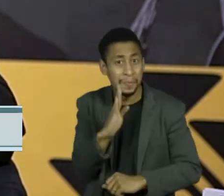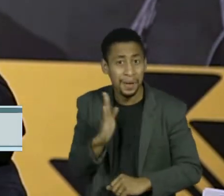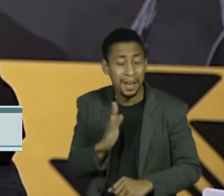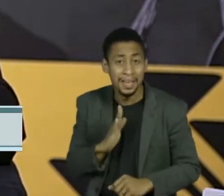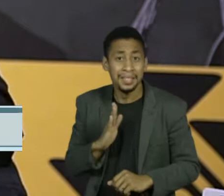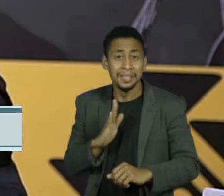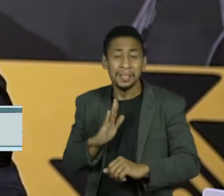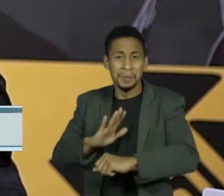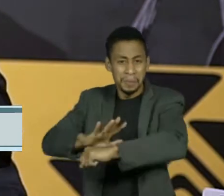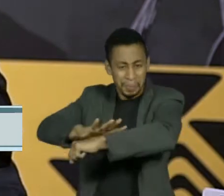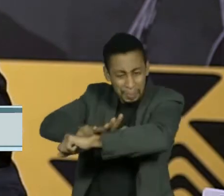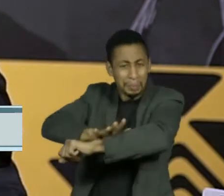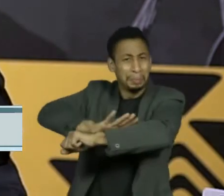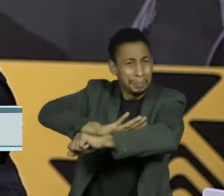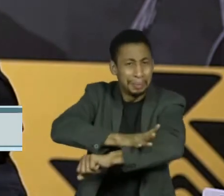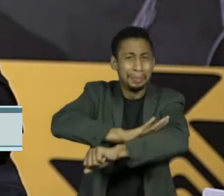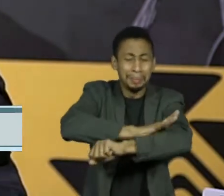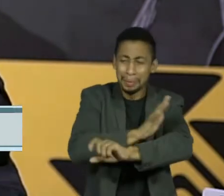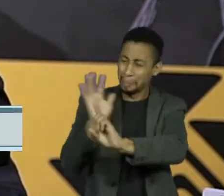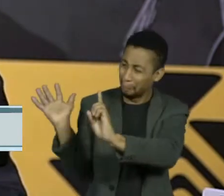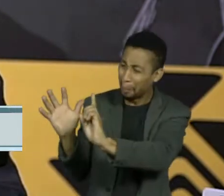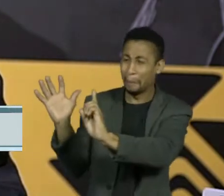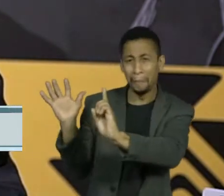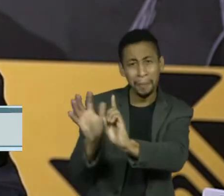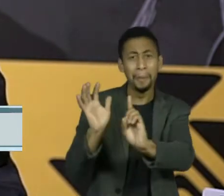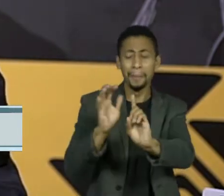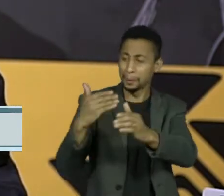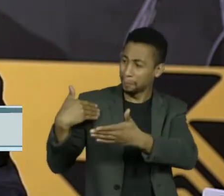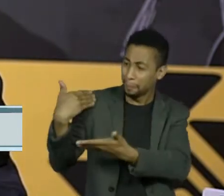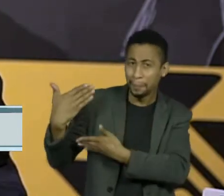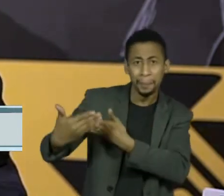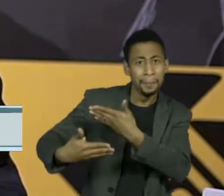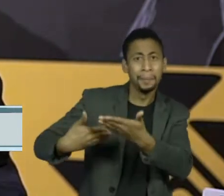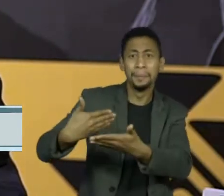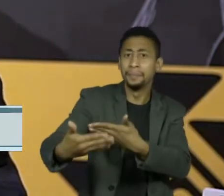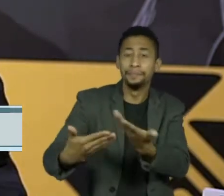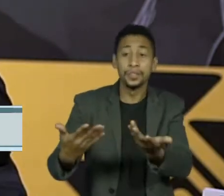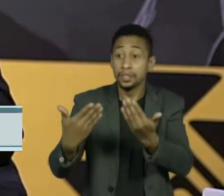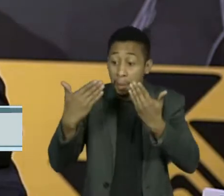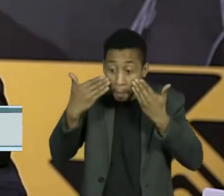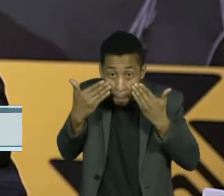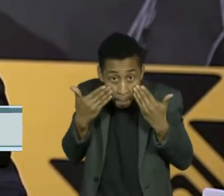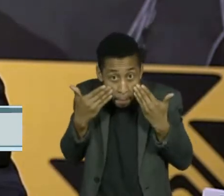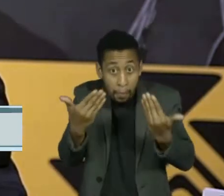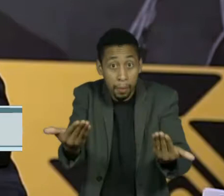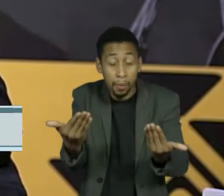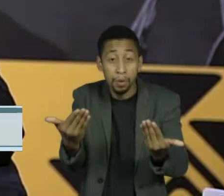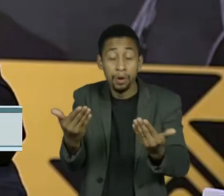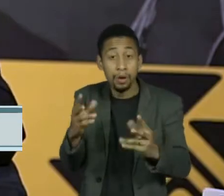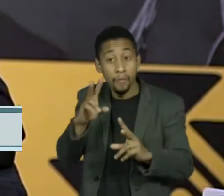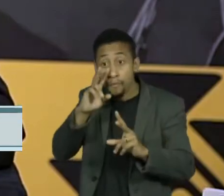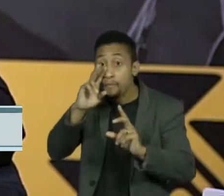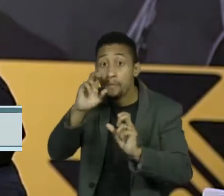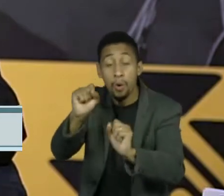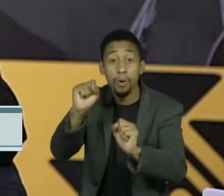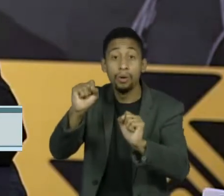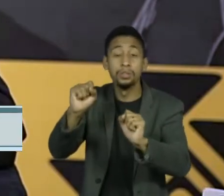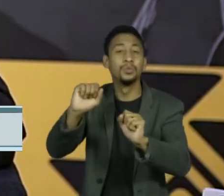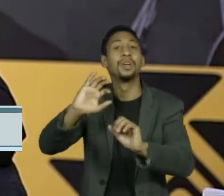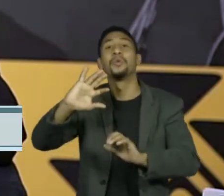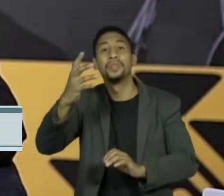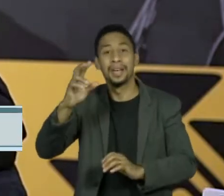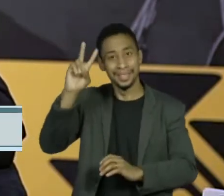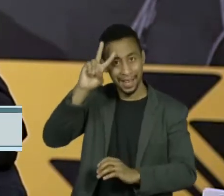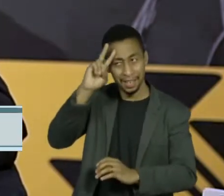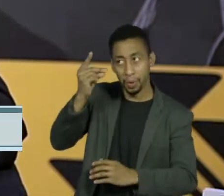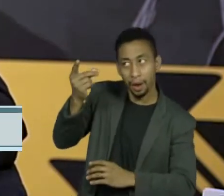que nos consome a todos, o que ele tem feito com mais evidência e de uma forma mais intensa é apagar a